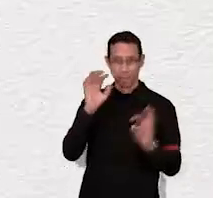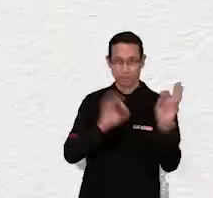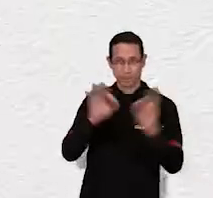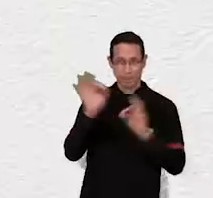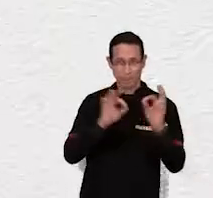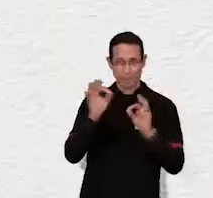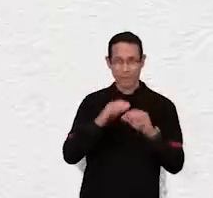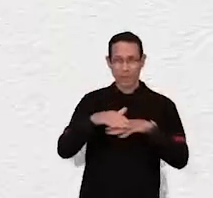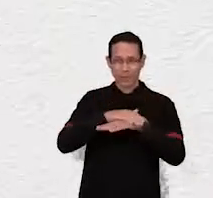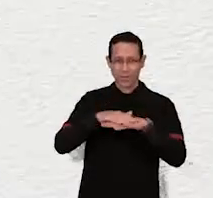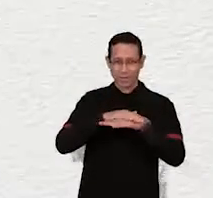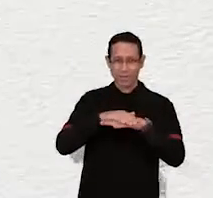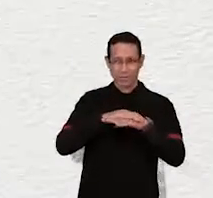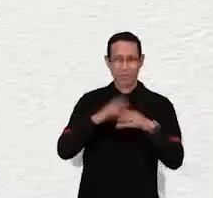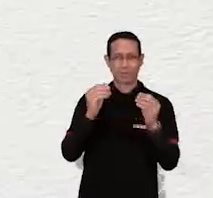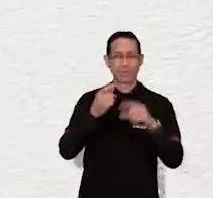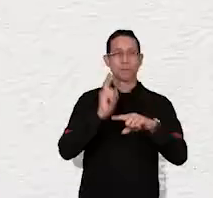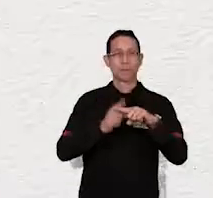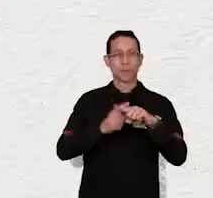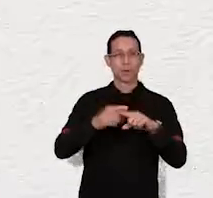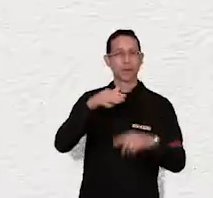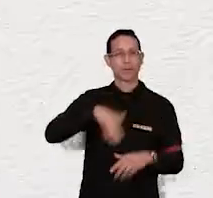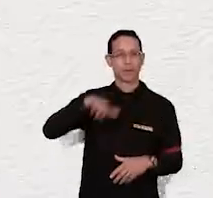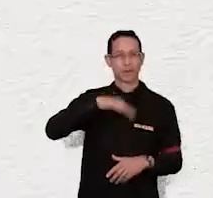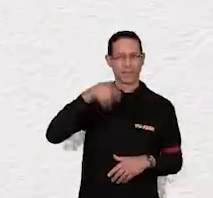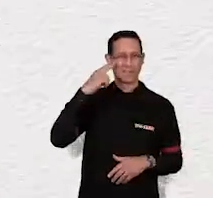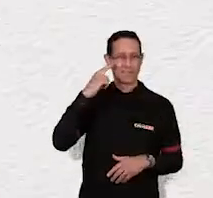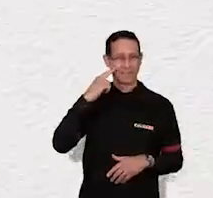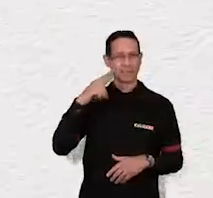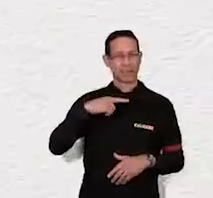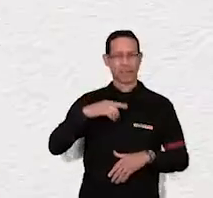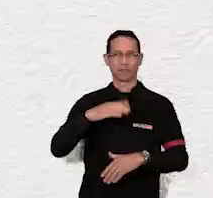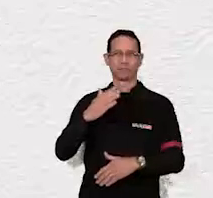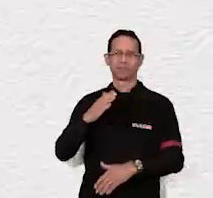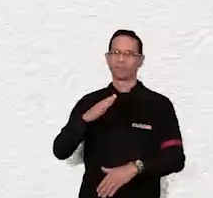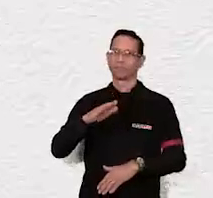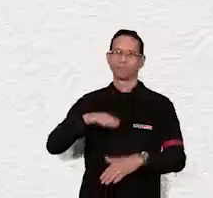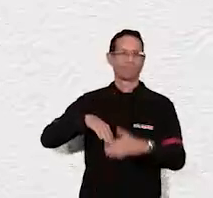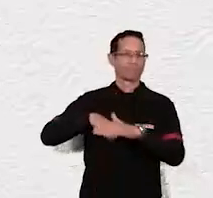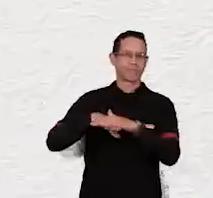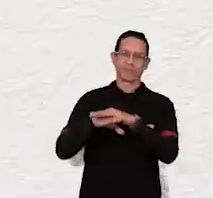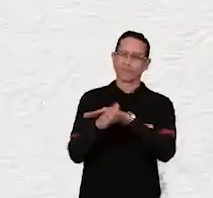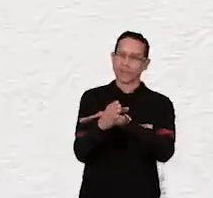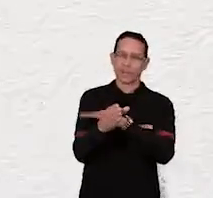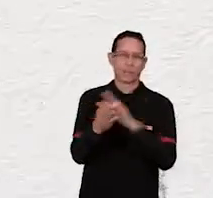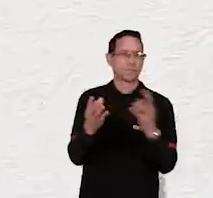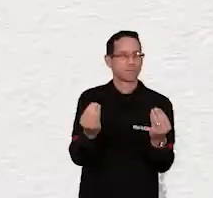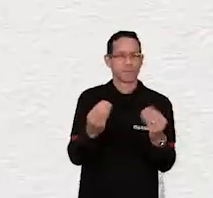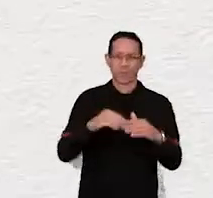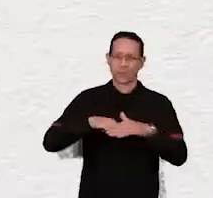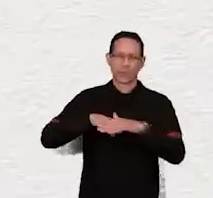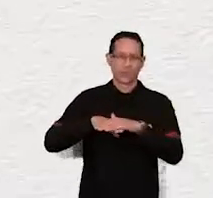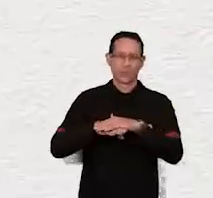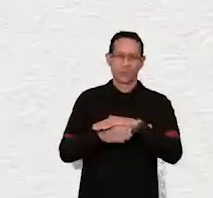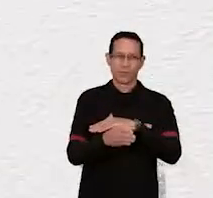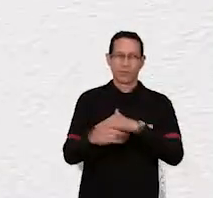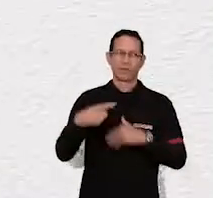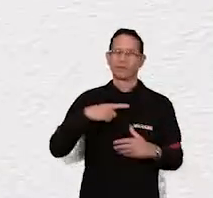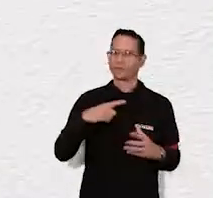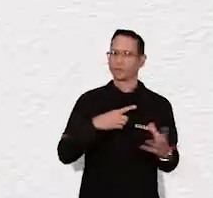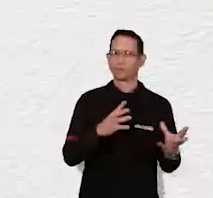palestra, a gente conversou bastante sobre isso, porque a nossa casuística ela é bastante viciada, né? Então, acaba que existe um